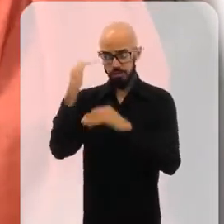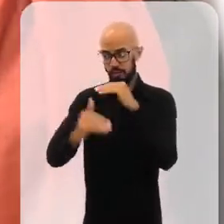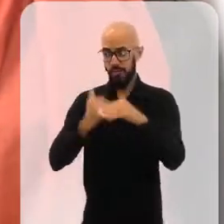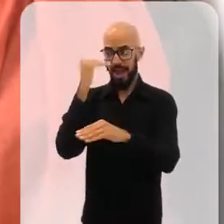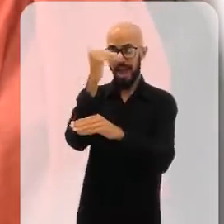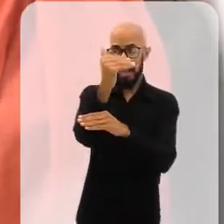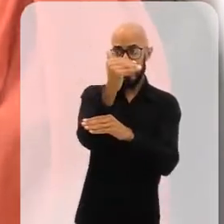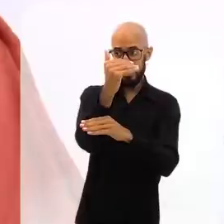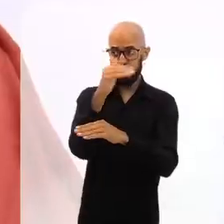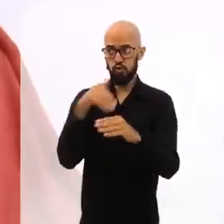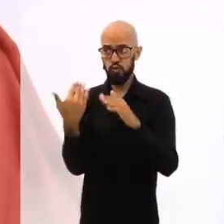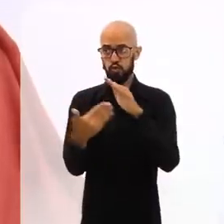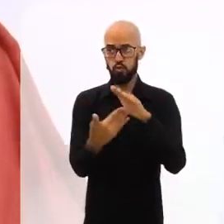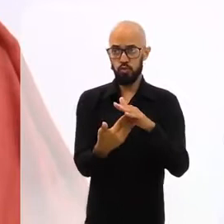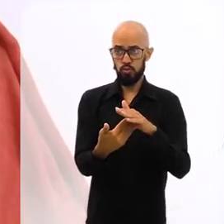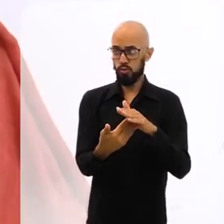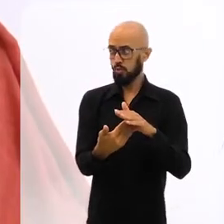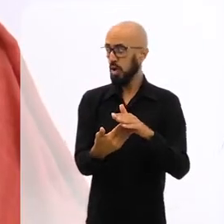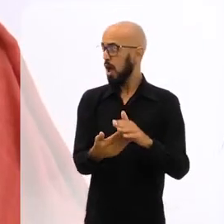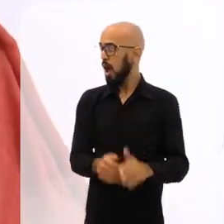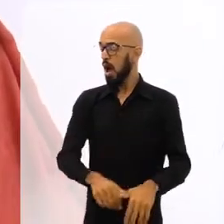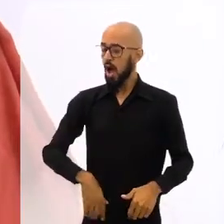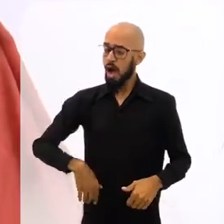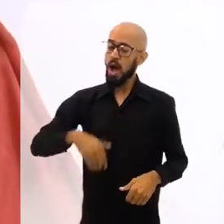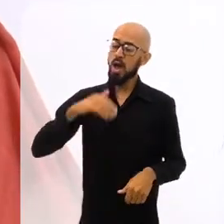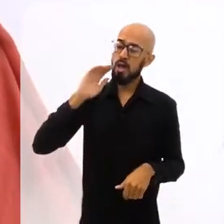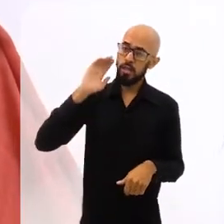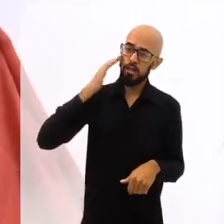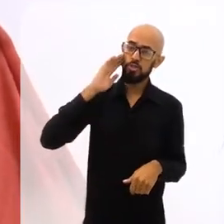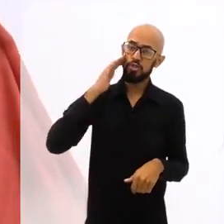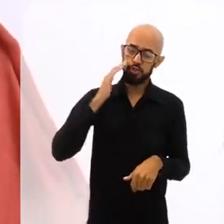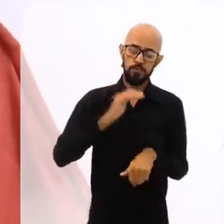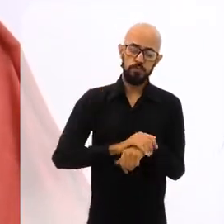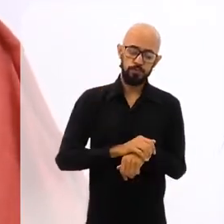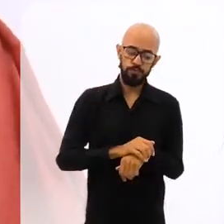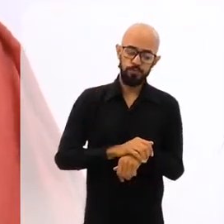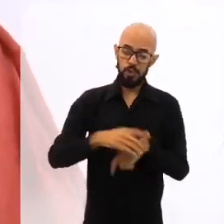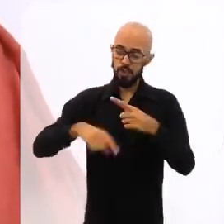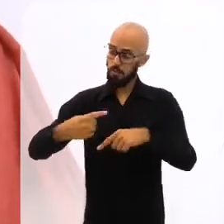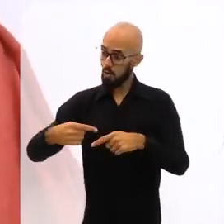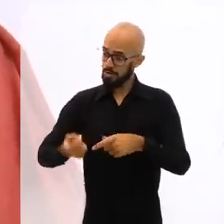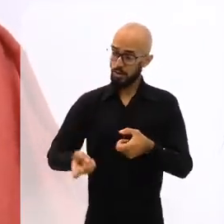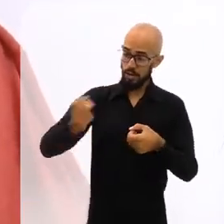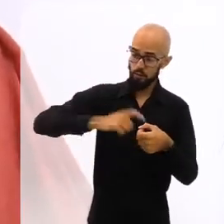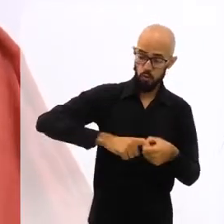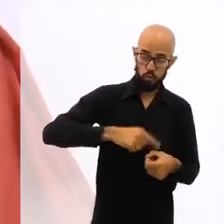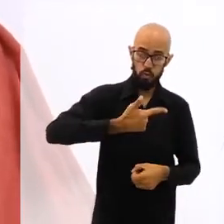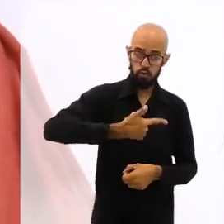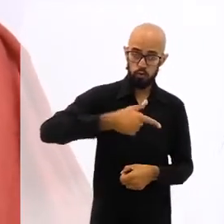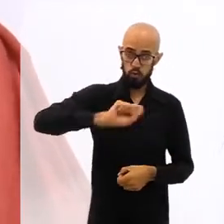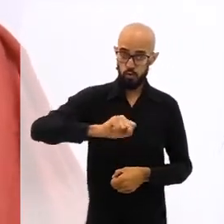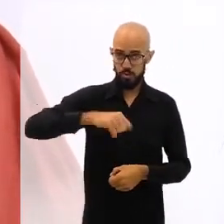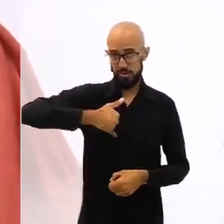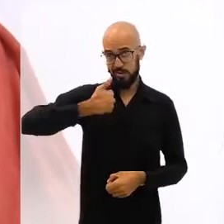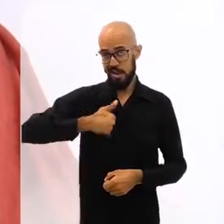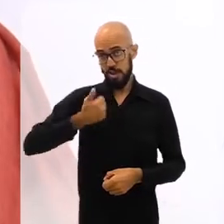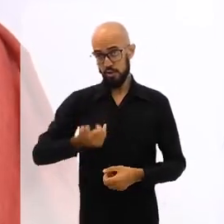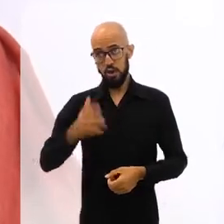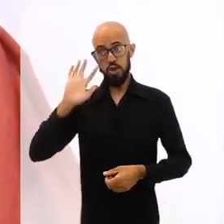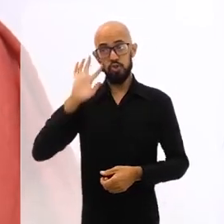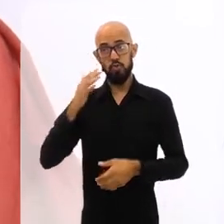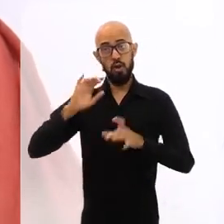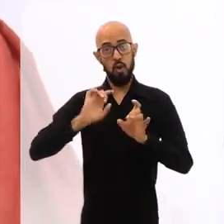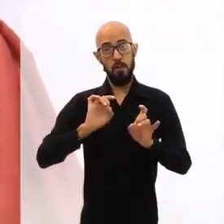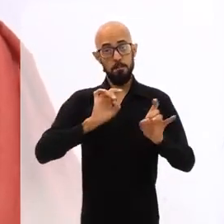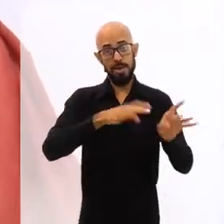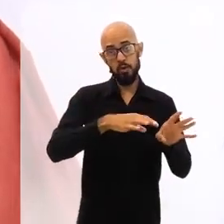vai além de tudo. Então ele disse: ah. Aí quando ele voltou, né, já estava com 28 anos, ele resolveu abandonar